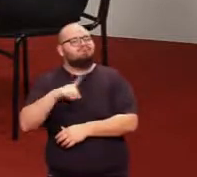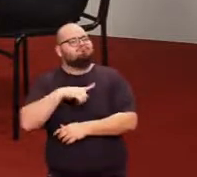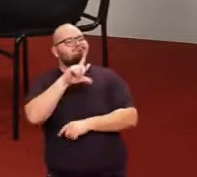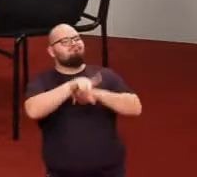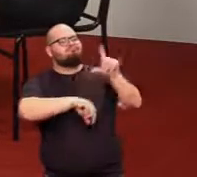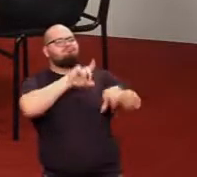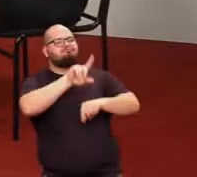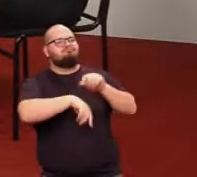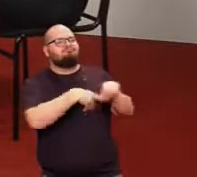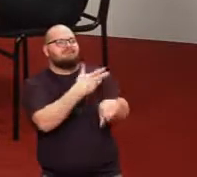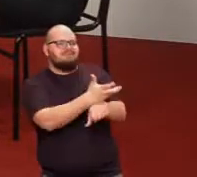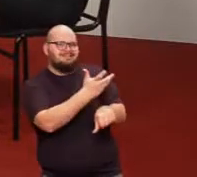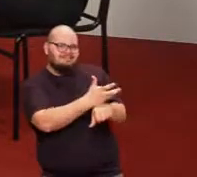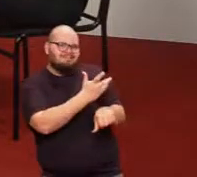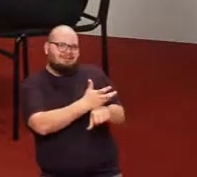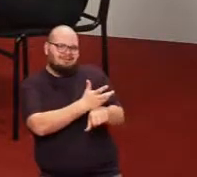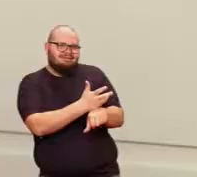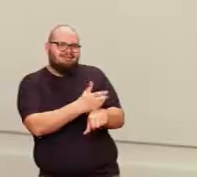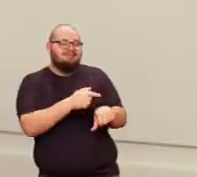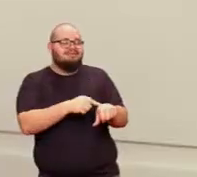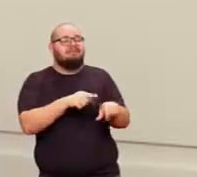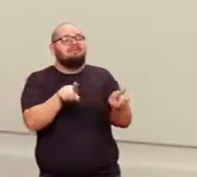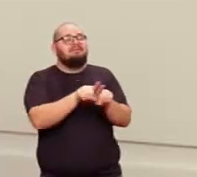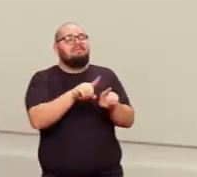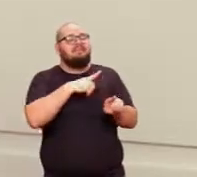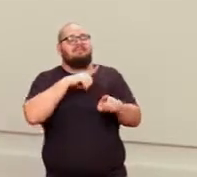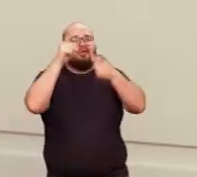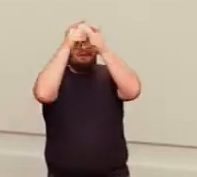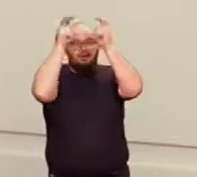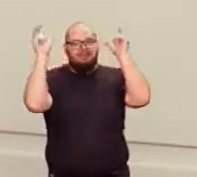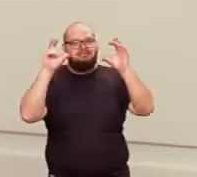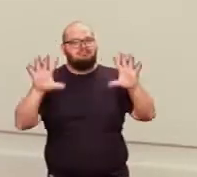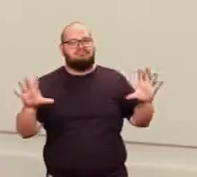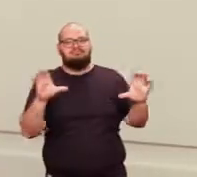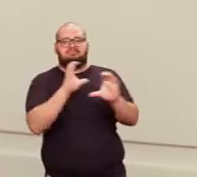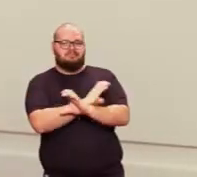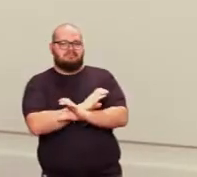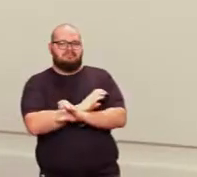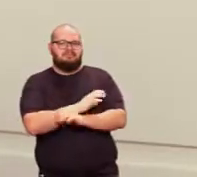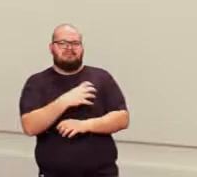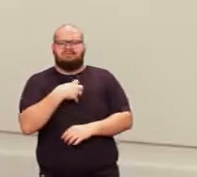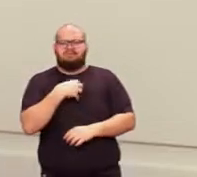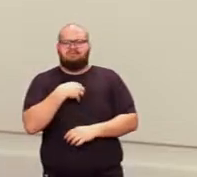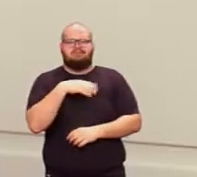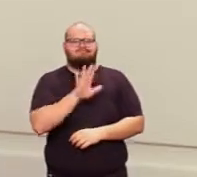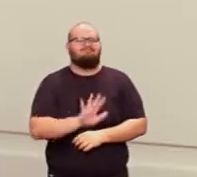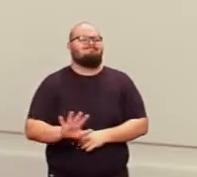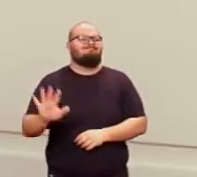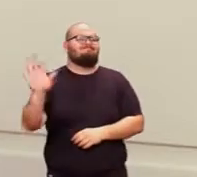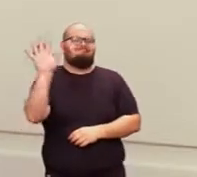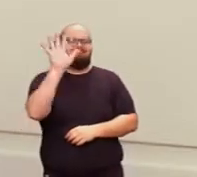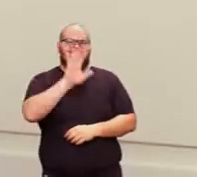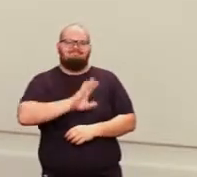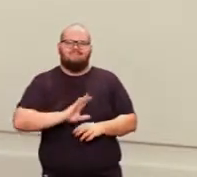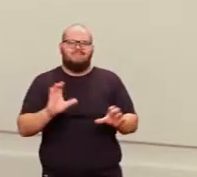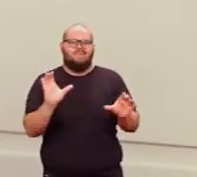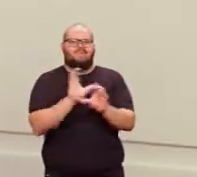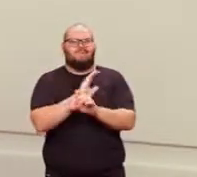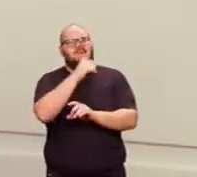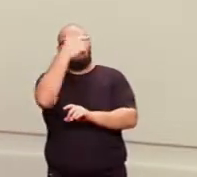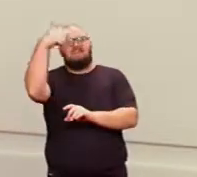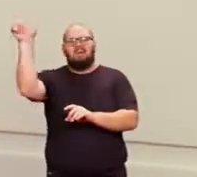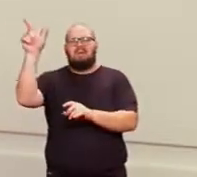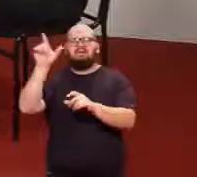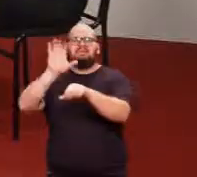essa opção, né, de fazer essa disciplina e ter todo esse conhecimento de uma forma muito mais completa do